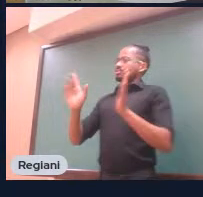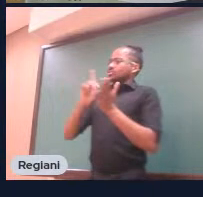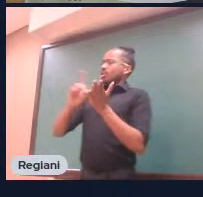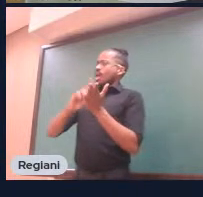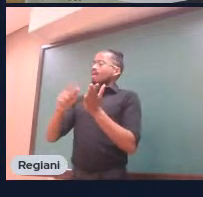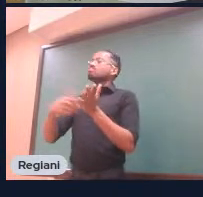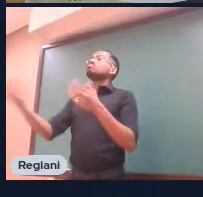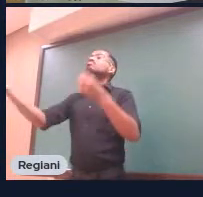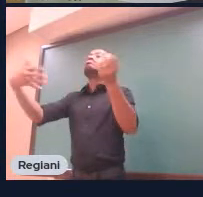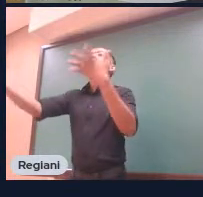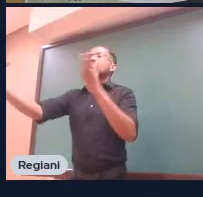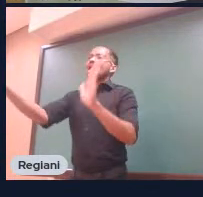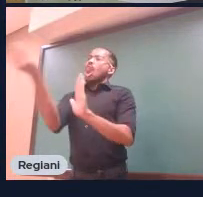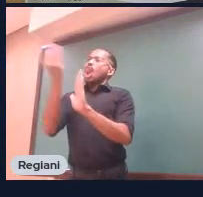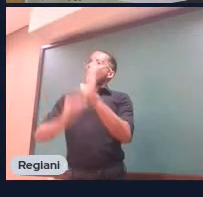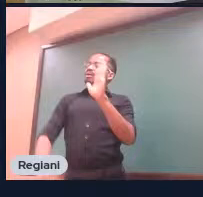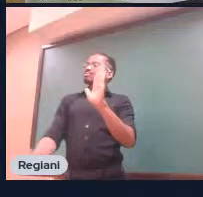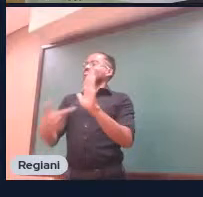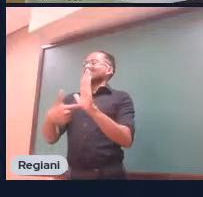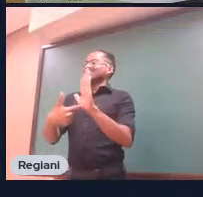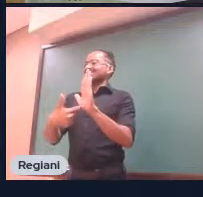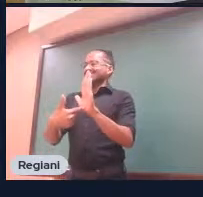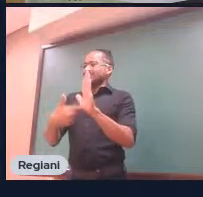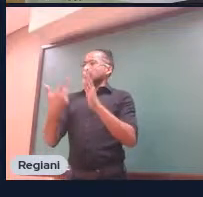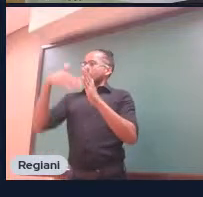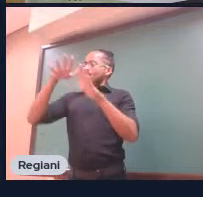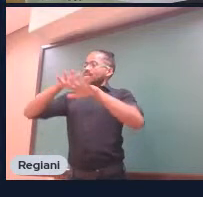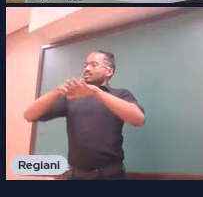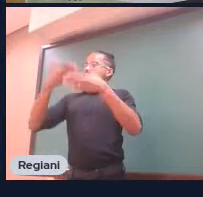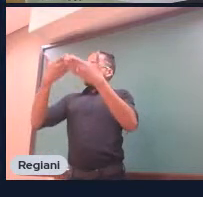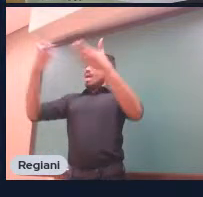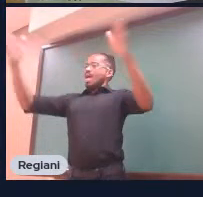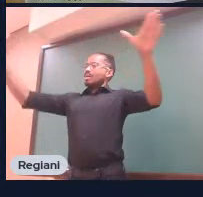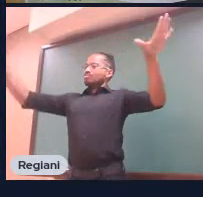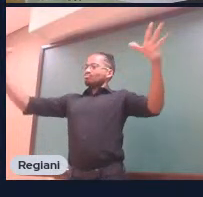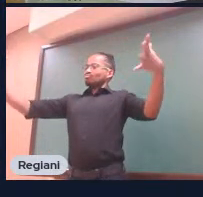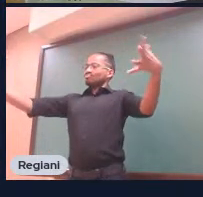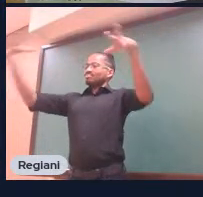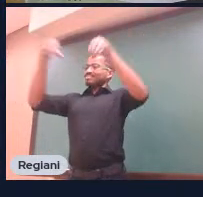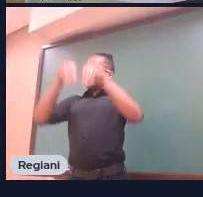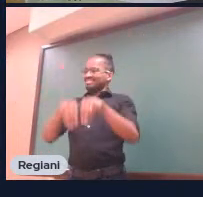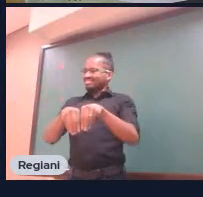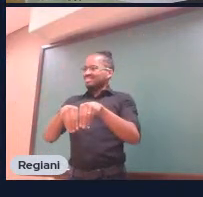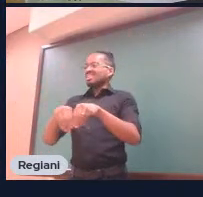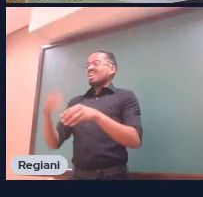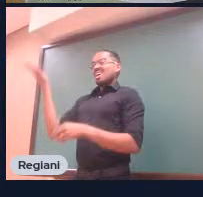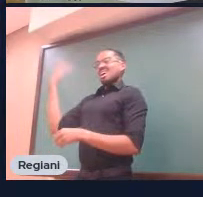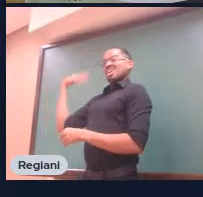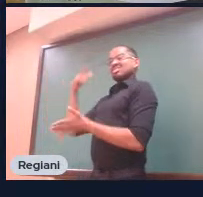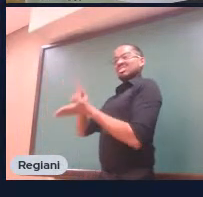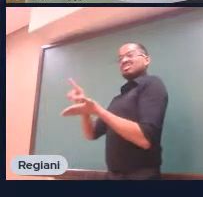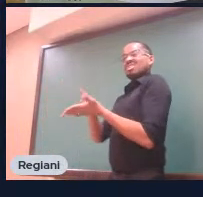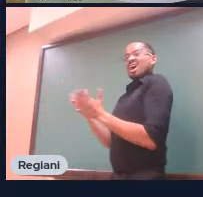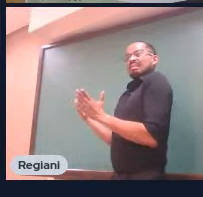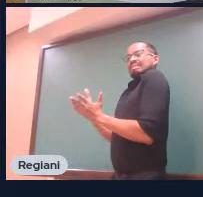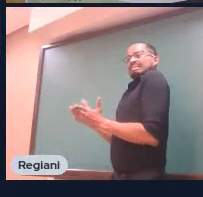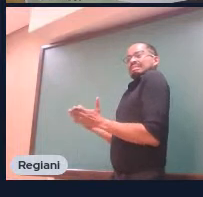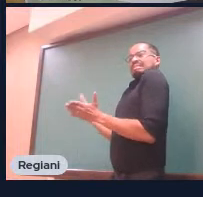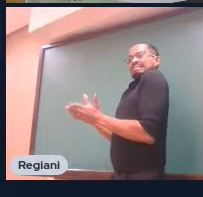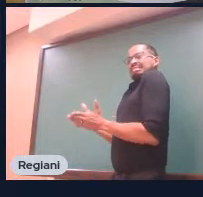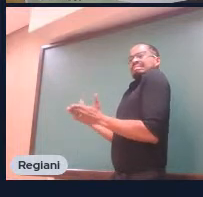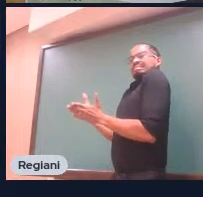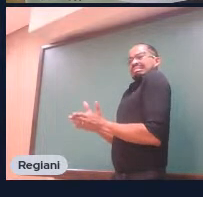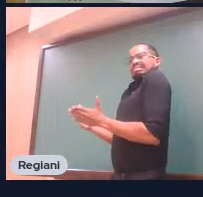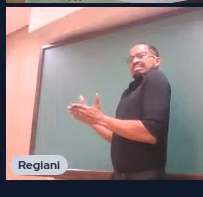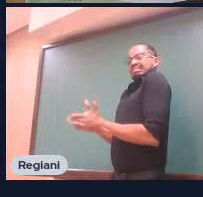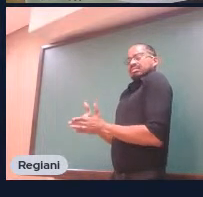com a criação de uma cobertura limitada em termos de